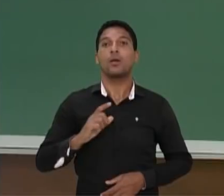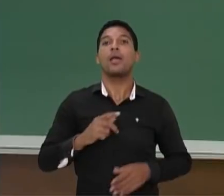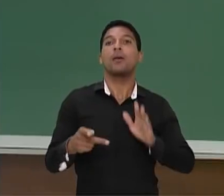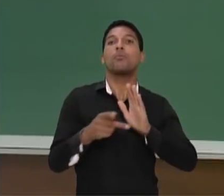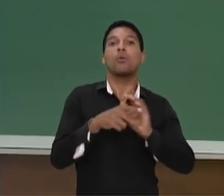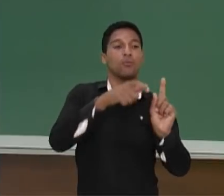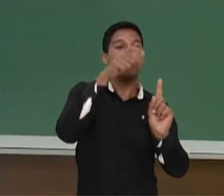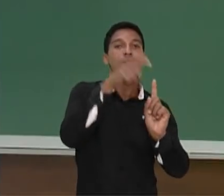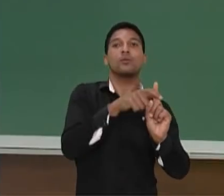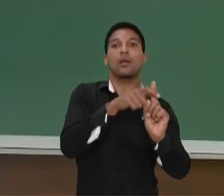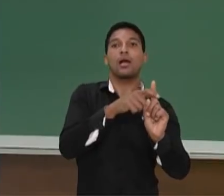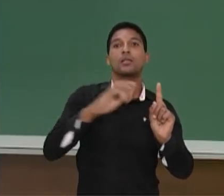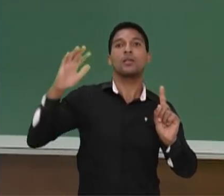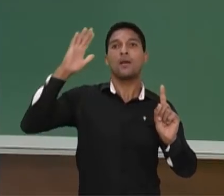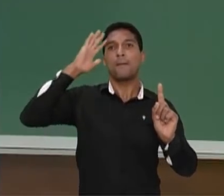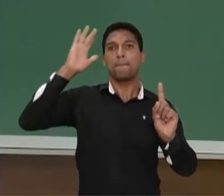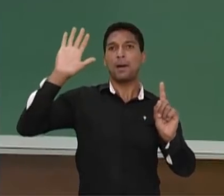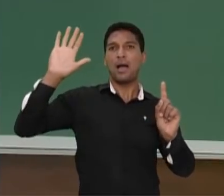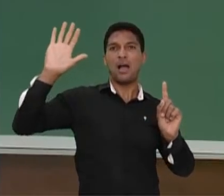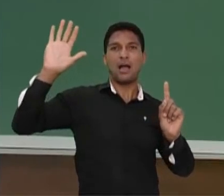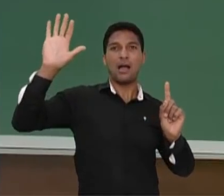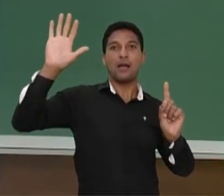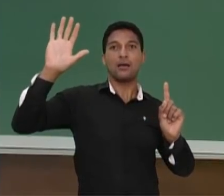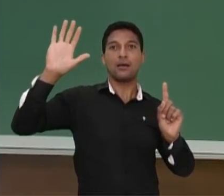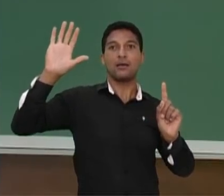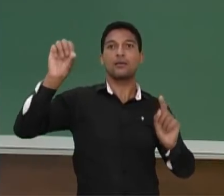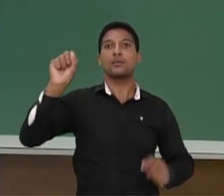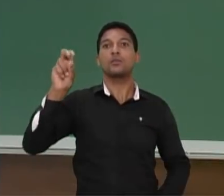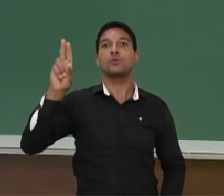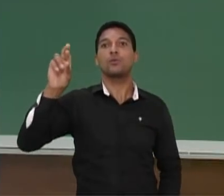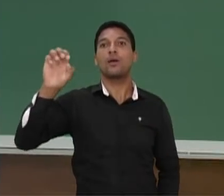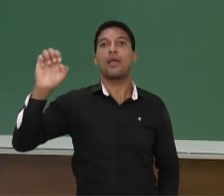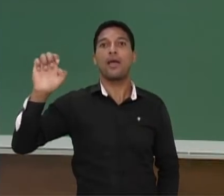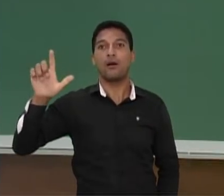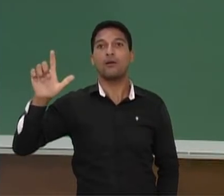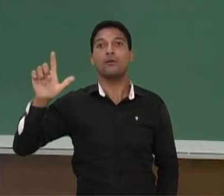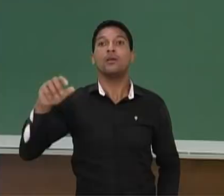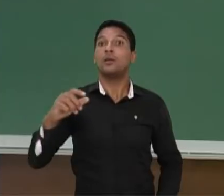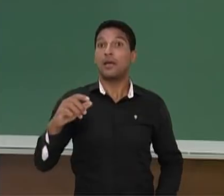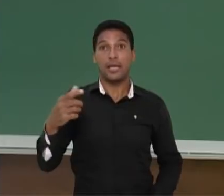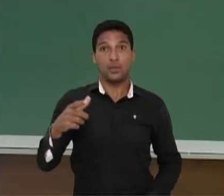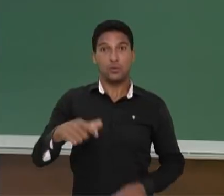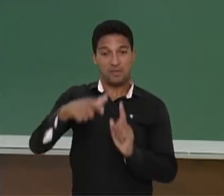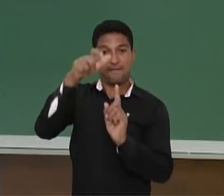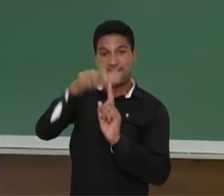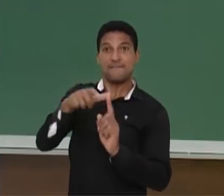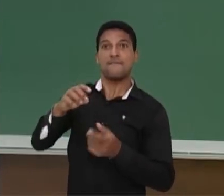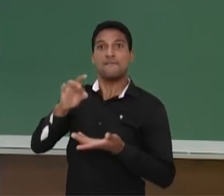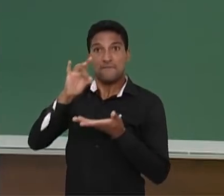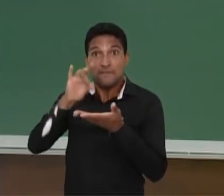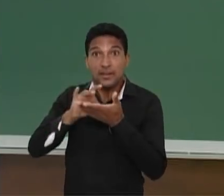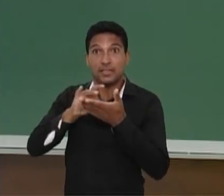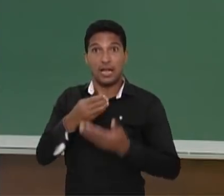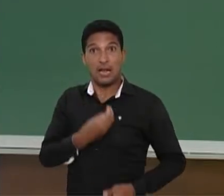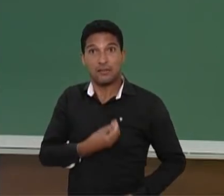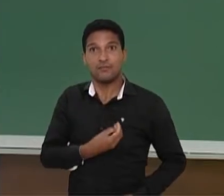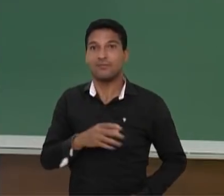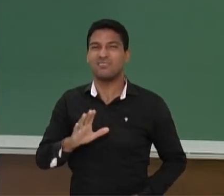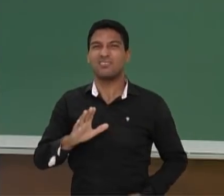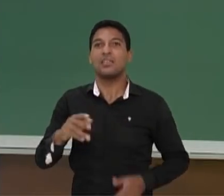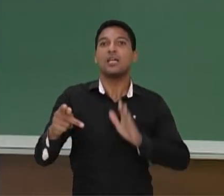surreal, né? São personagens que não existem na realidade. Então, são personagens criados, como, por exemplo, né,